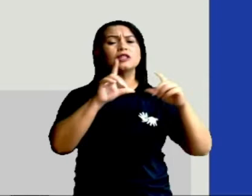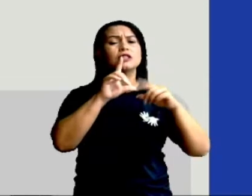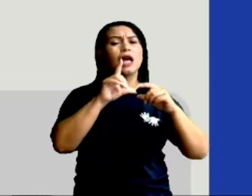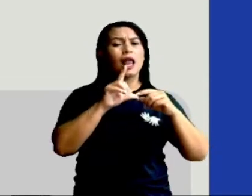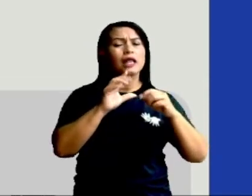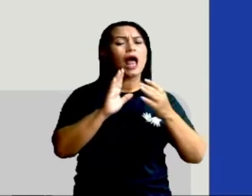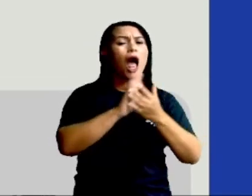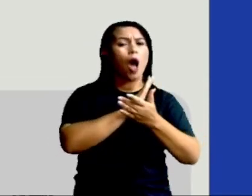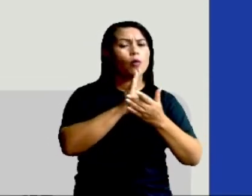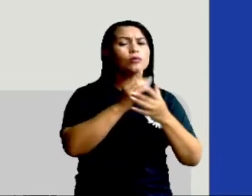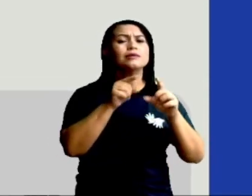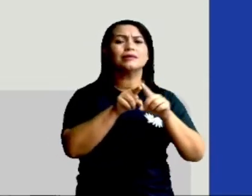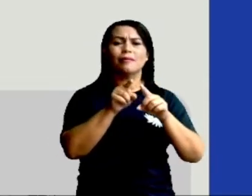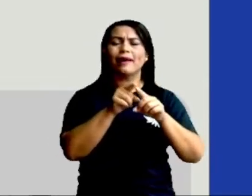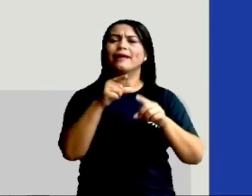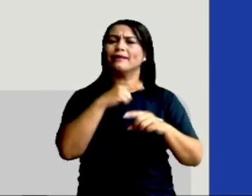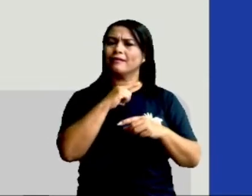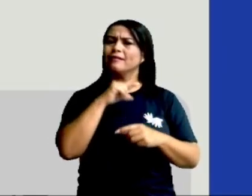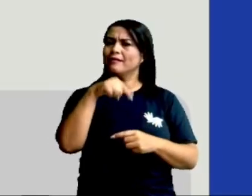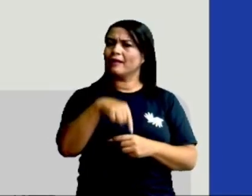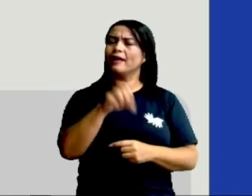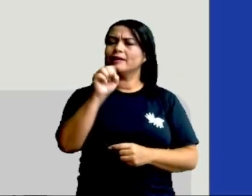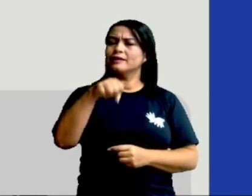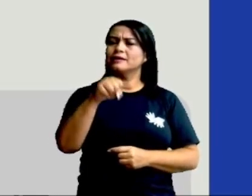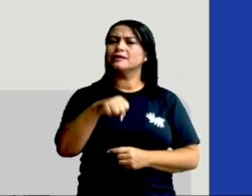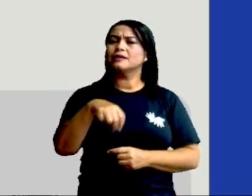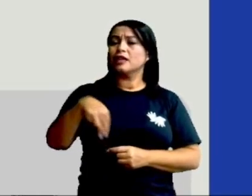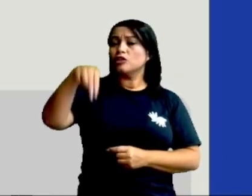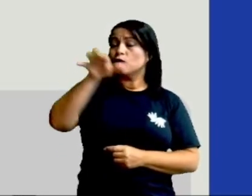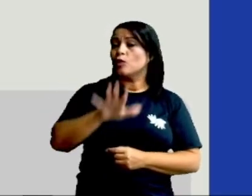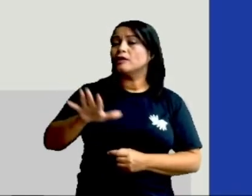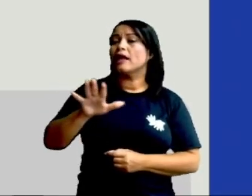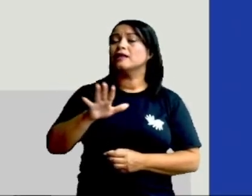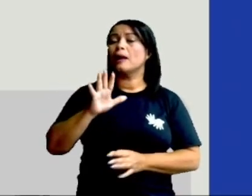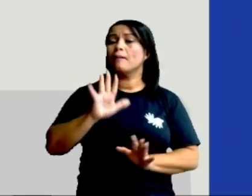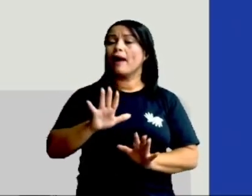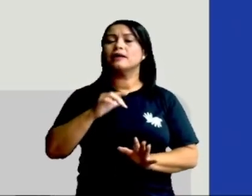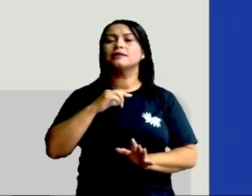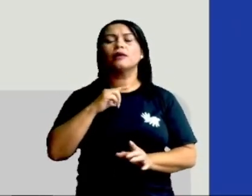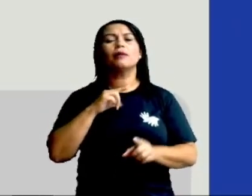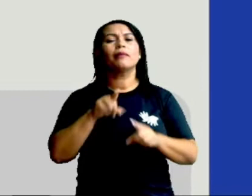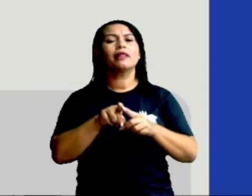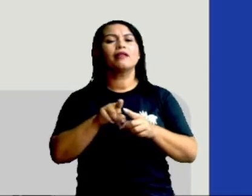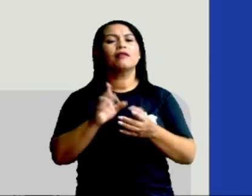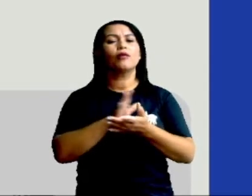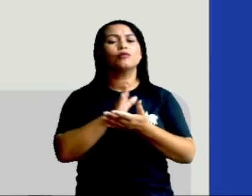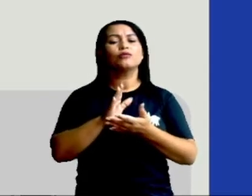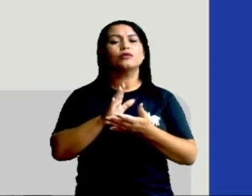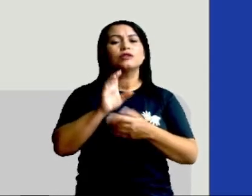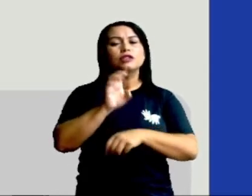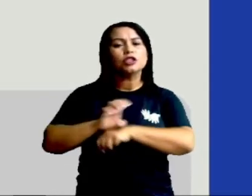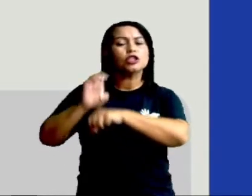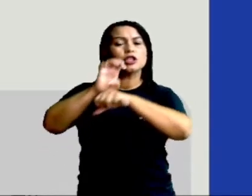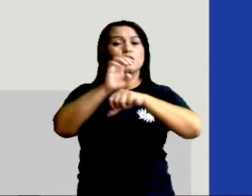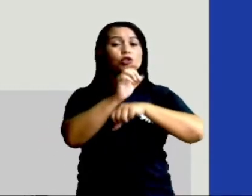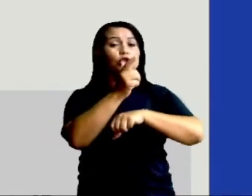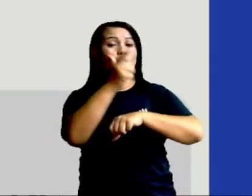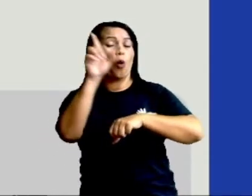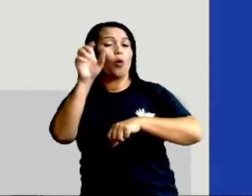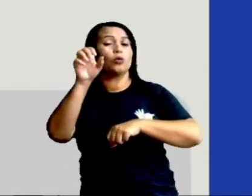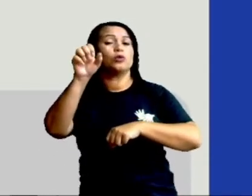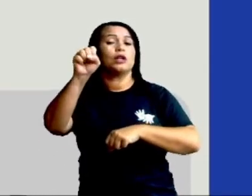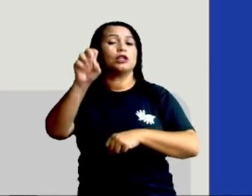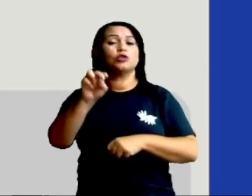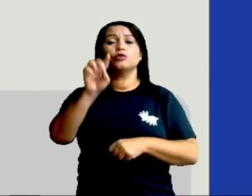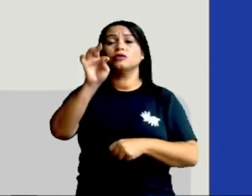letras eu coloquei alguns que fazem parte sim da região Nordeste só que eu mudei coloquei alguns estados que fazem parte do